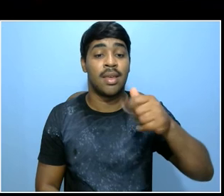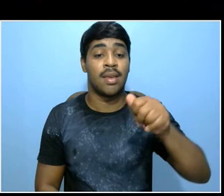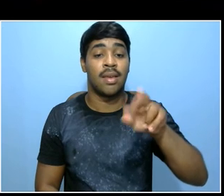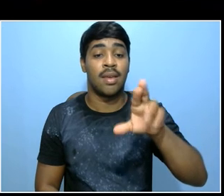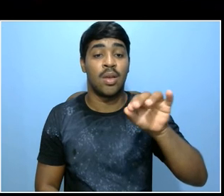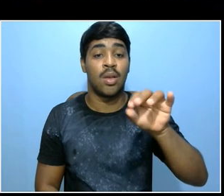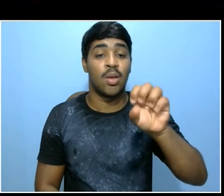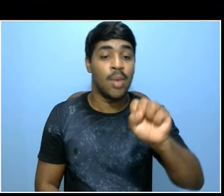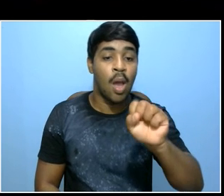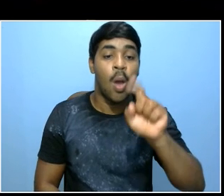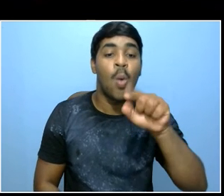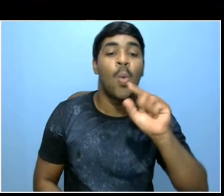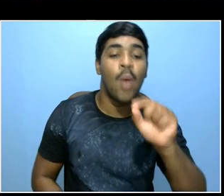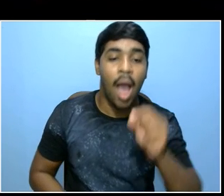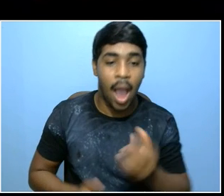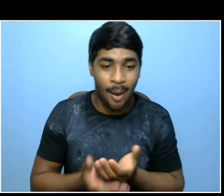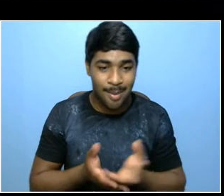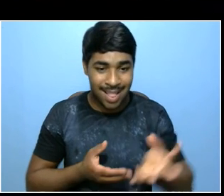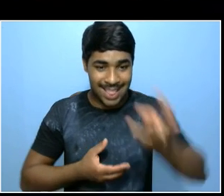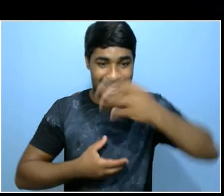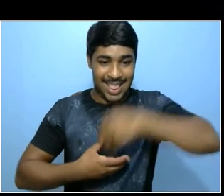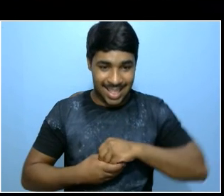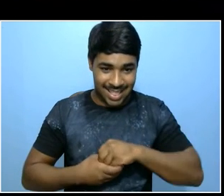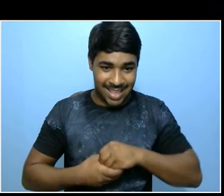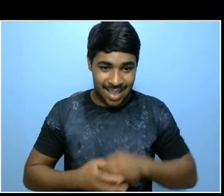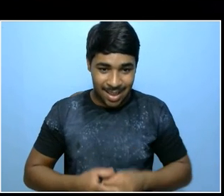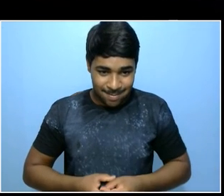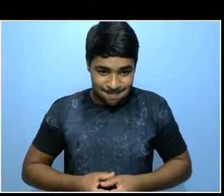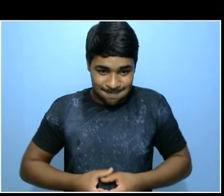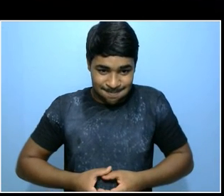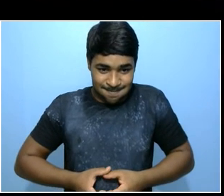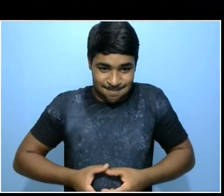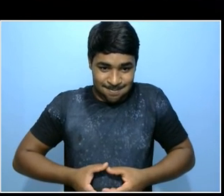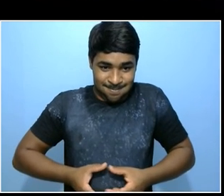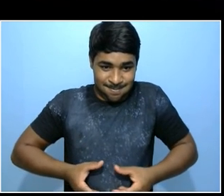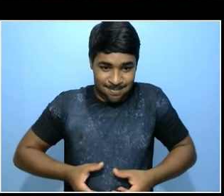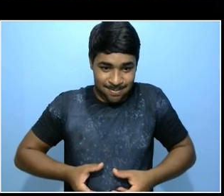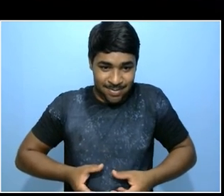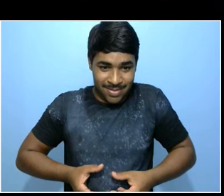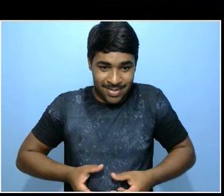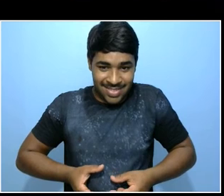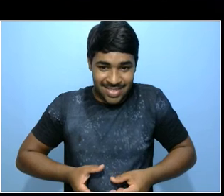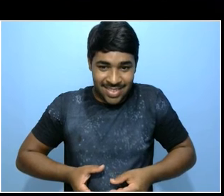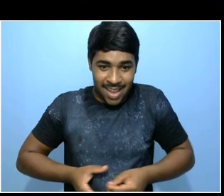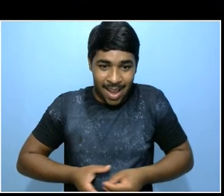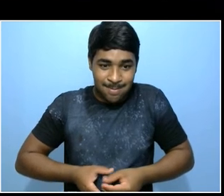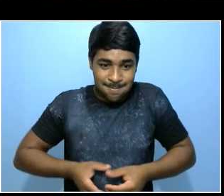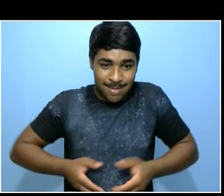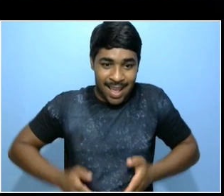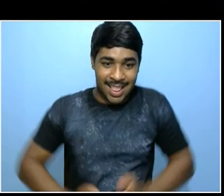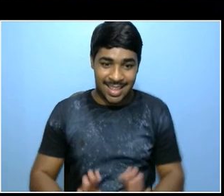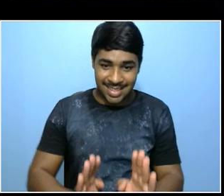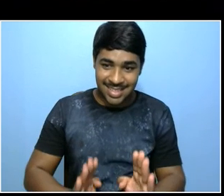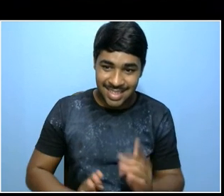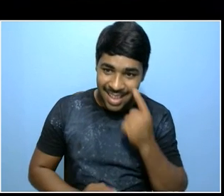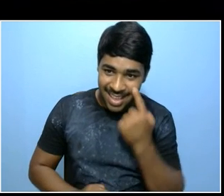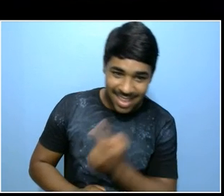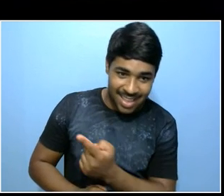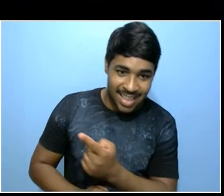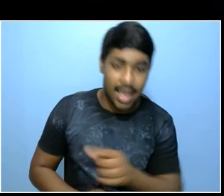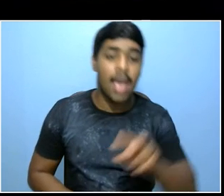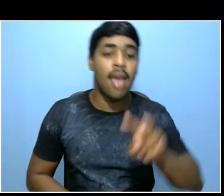desenvolve dentro do corpo da mãe, numa placenta que fornece nutrientes necessários ao seu desenvolvimento. Então, no caso, ele vai estar